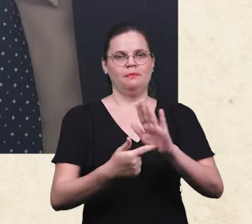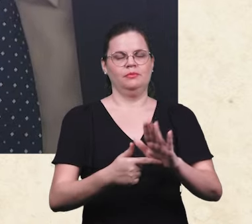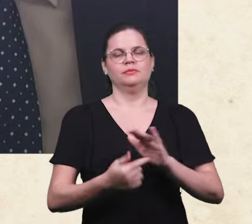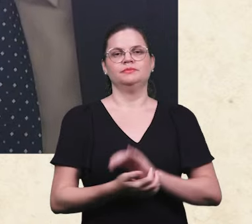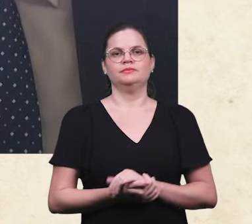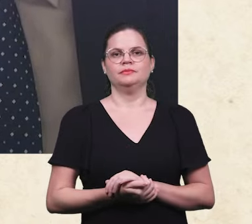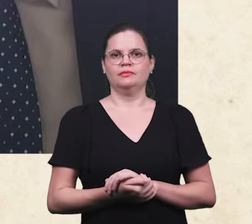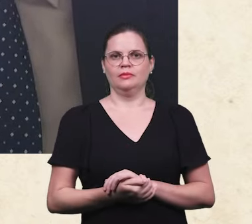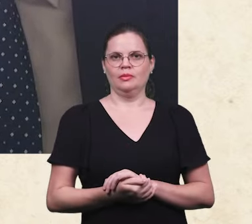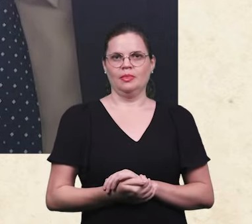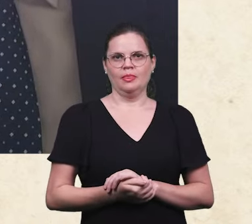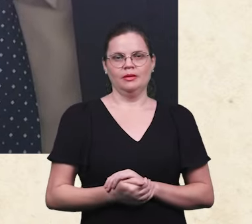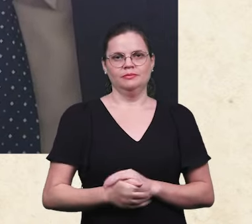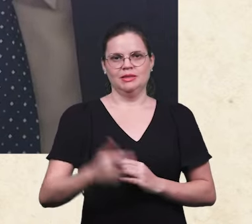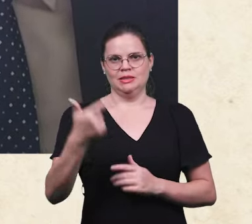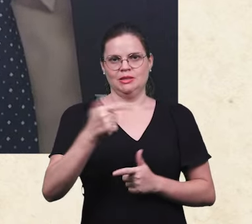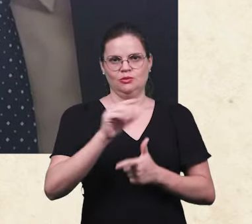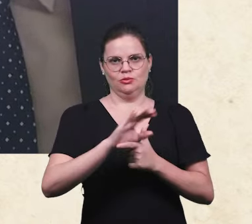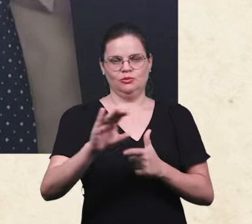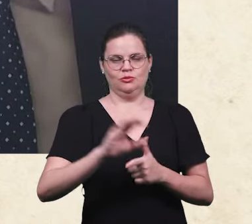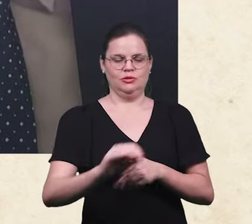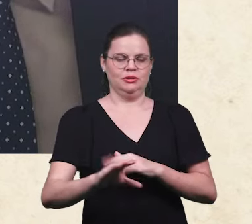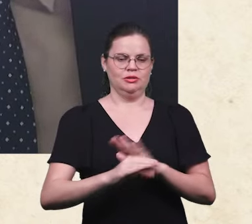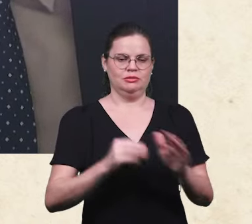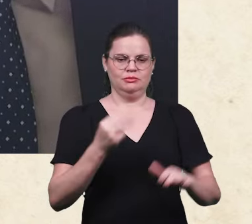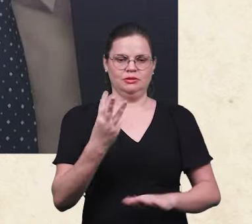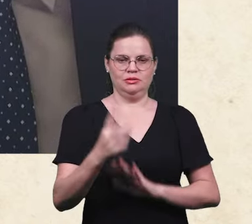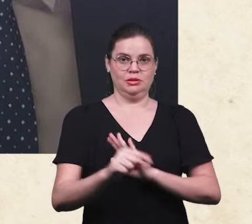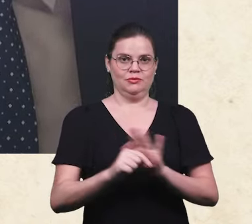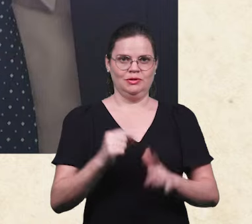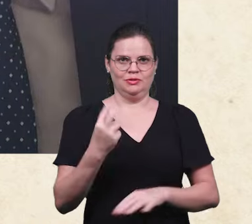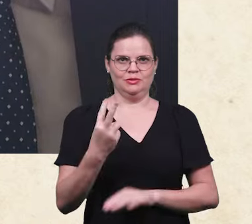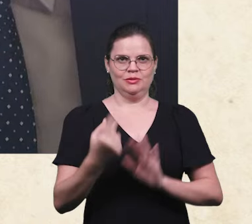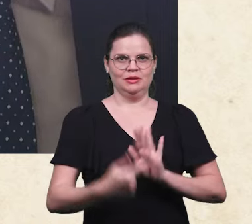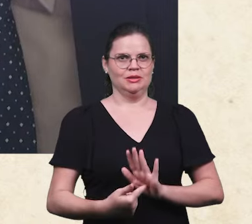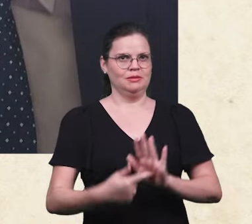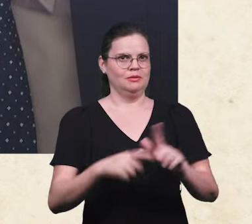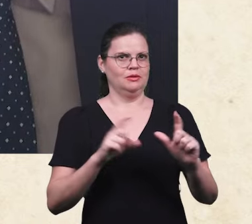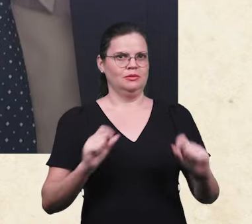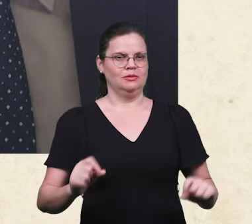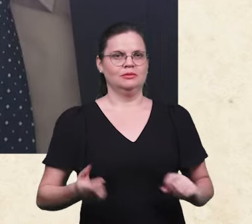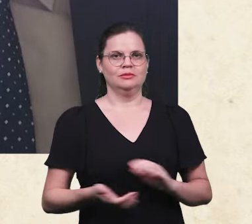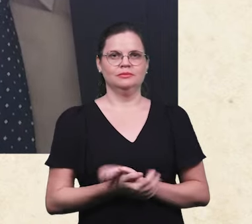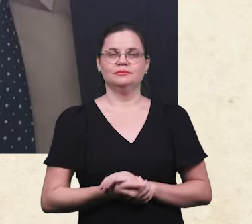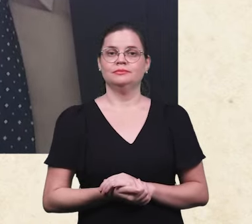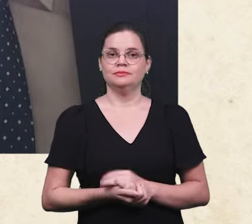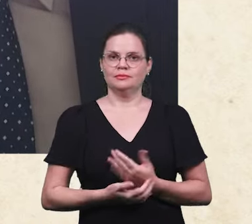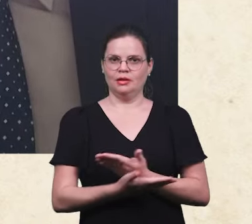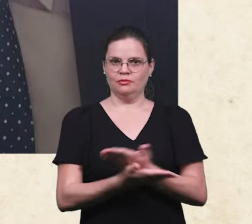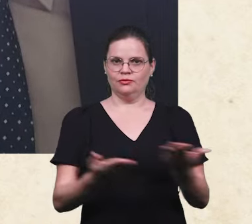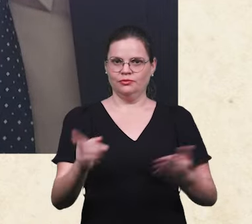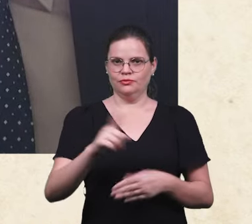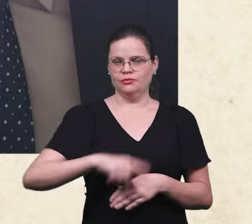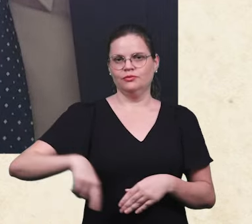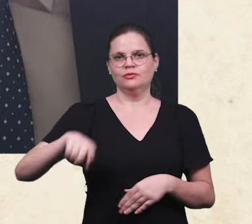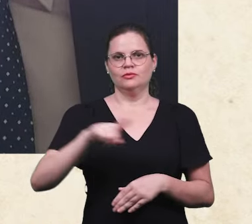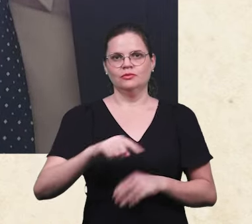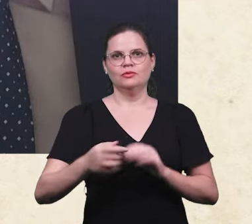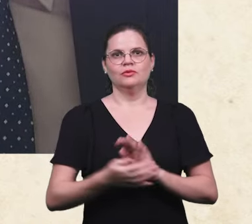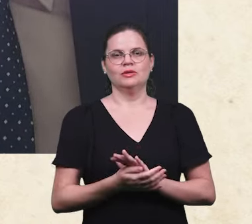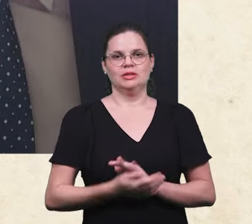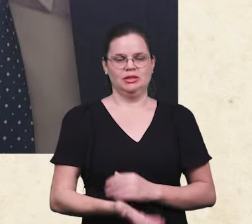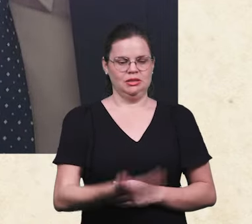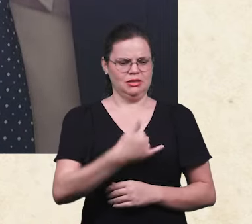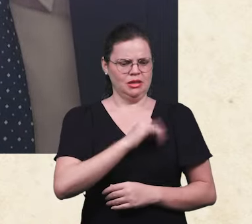segunda epístola de Paulo aos Coríntios, capítulo 3, verso 2, que diz assim: Vós sois a nossa carta, escrita em